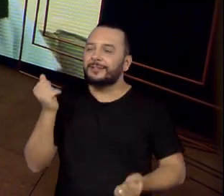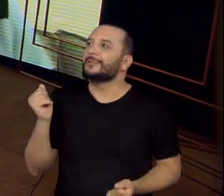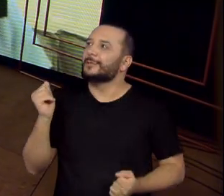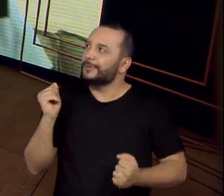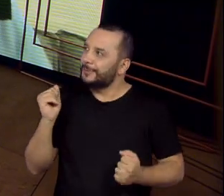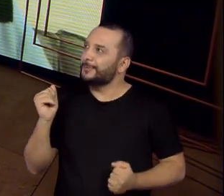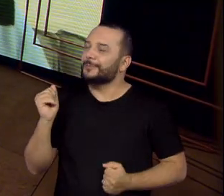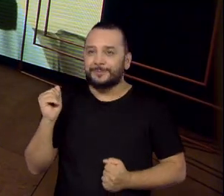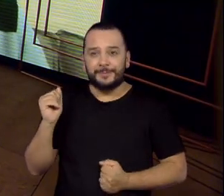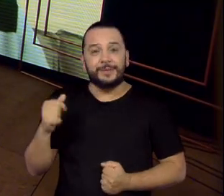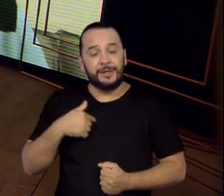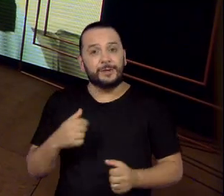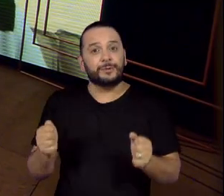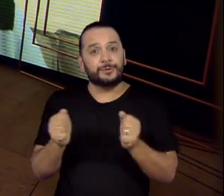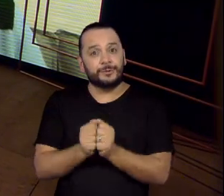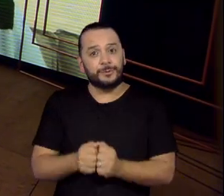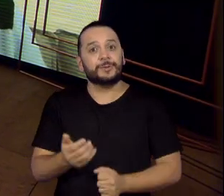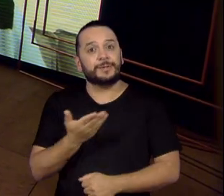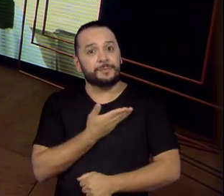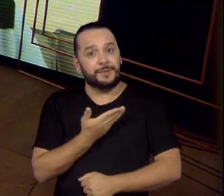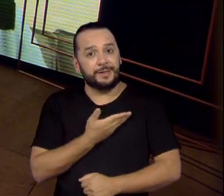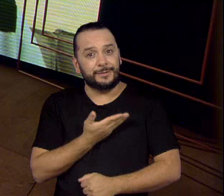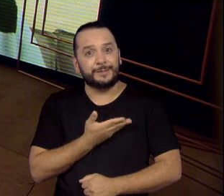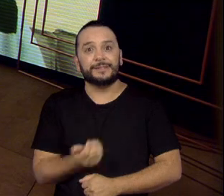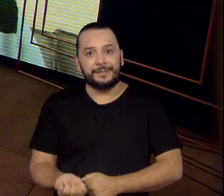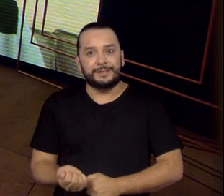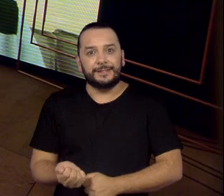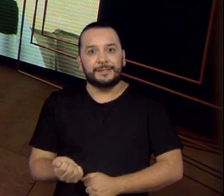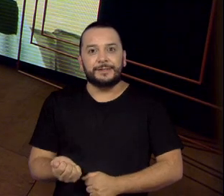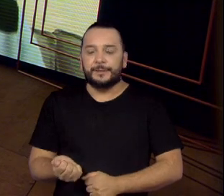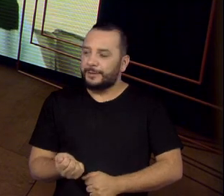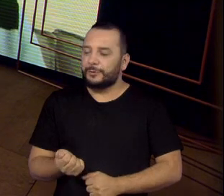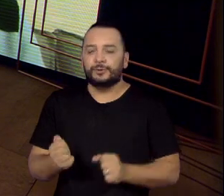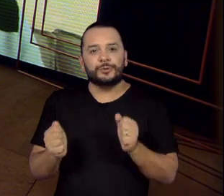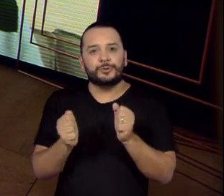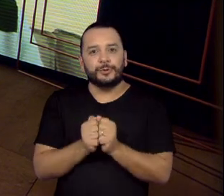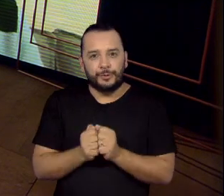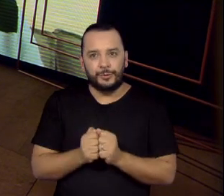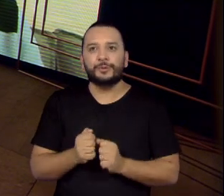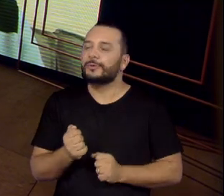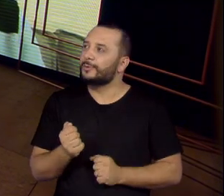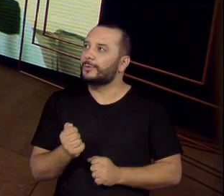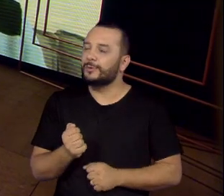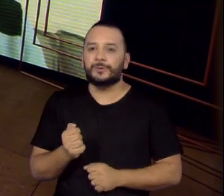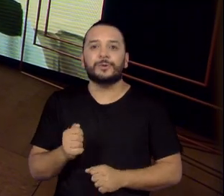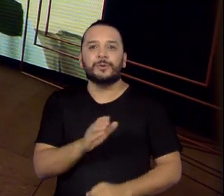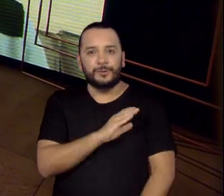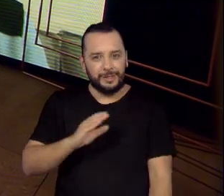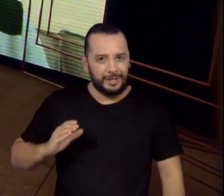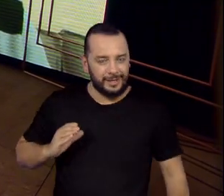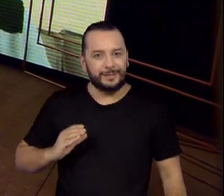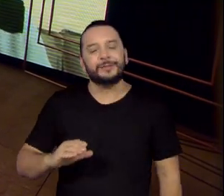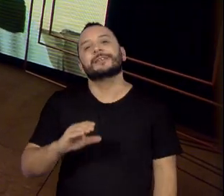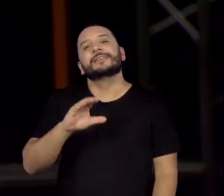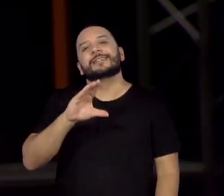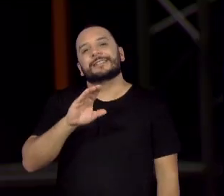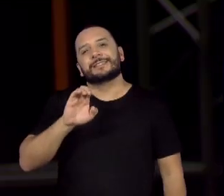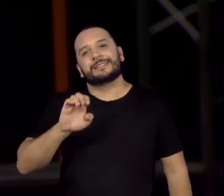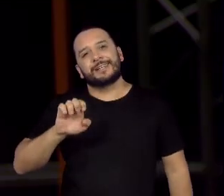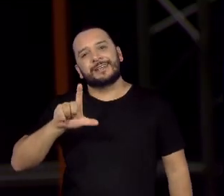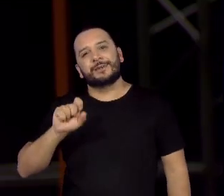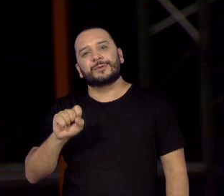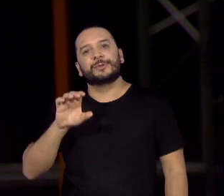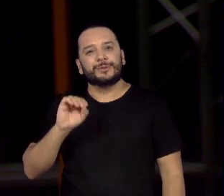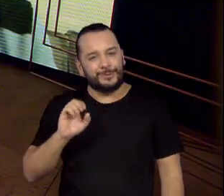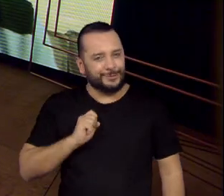com meus amigos, Celso Teatro. Depois meu primeiro cunhado, Celso Nunes.